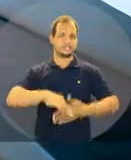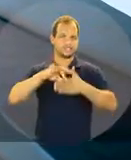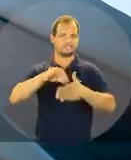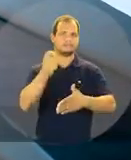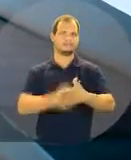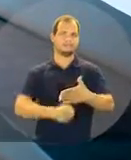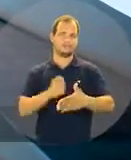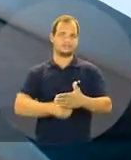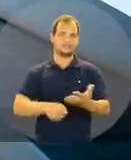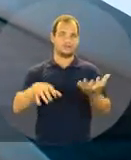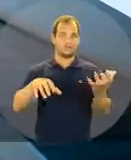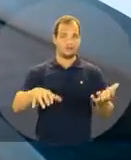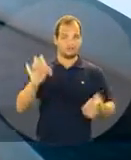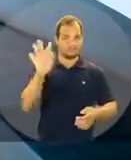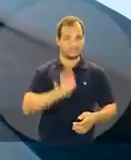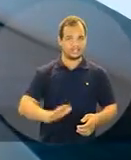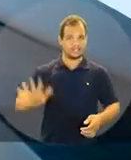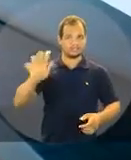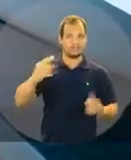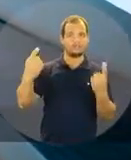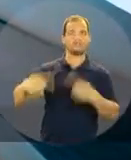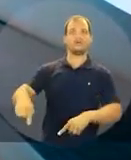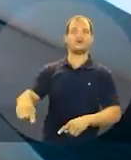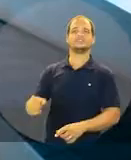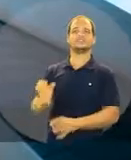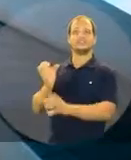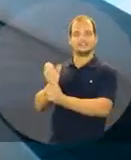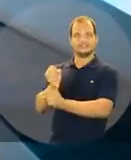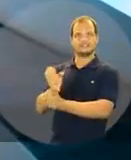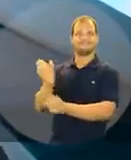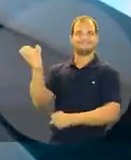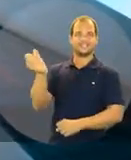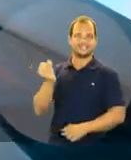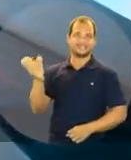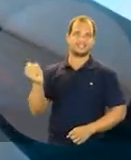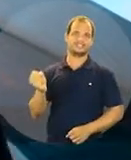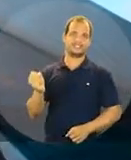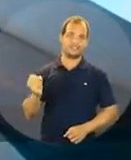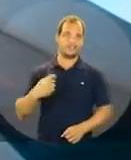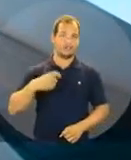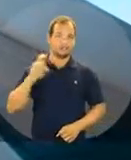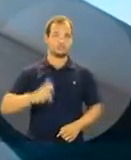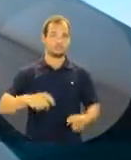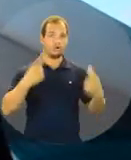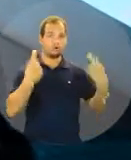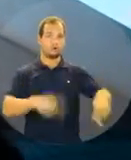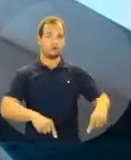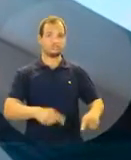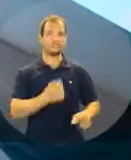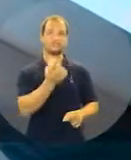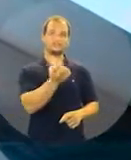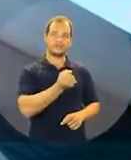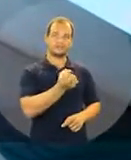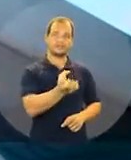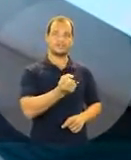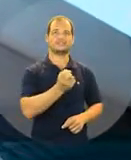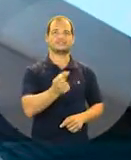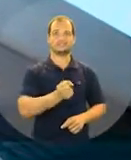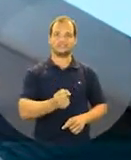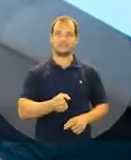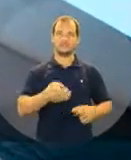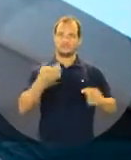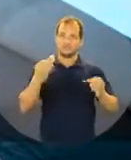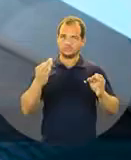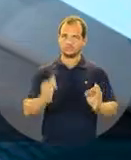essa reforma da Previdência. Eu sou contra a reforma da Previdência. Ela é injusta e equivocada. E os mais afetados por ela